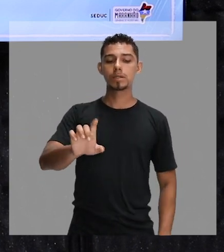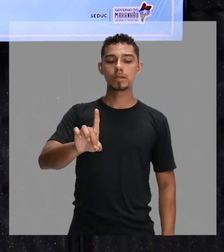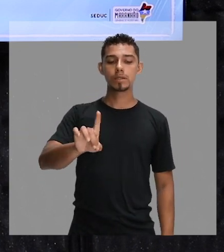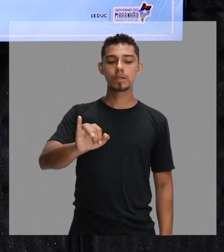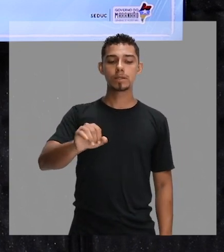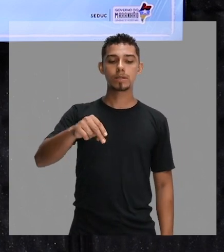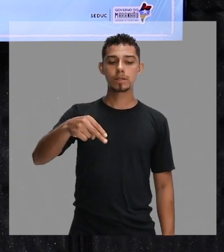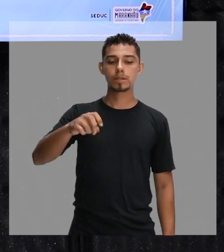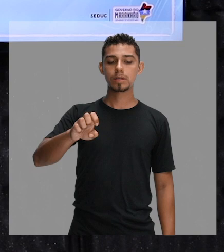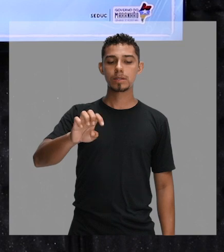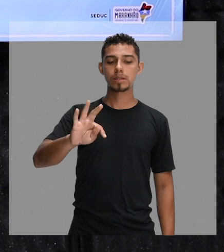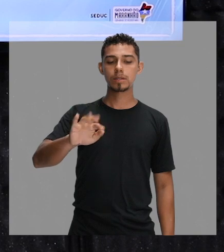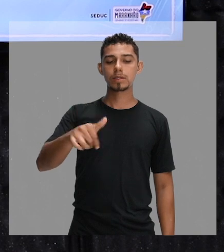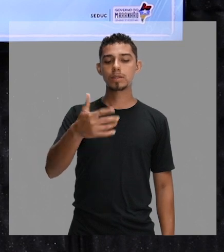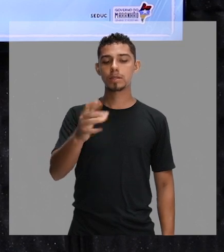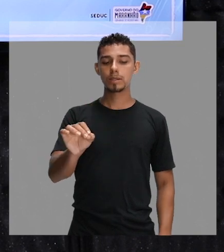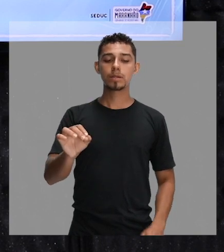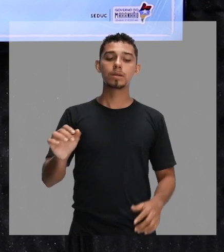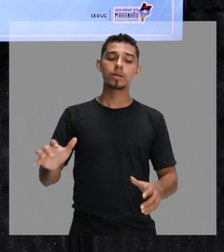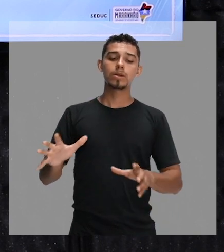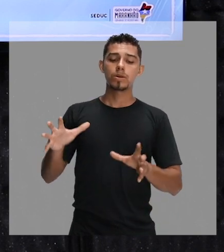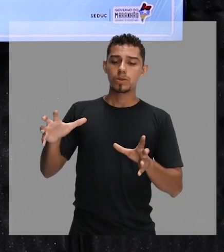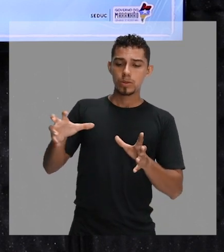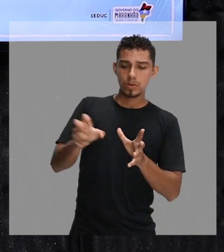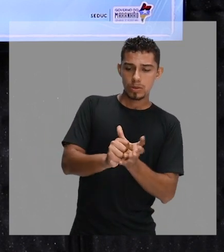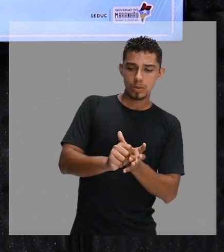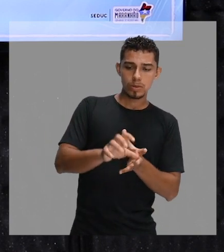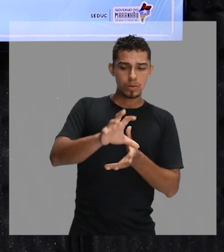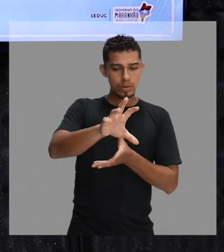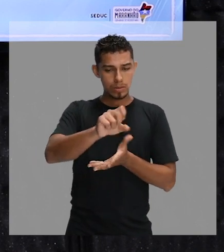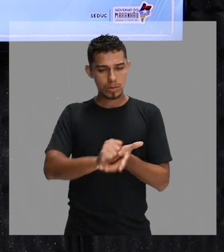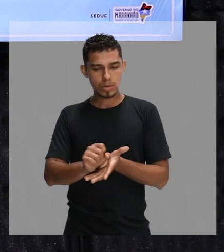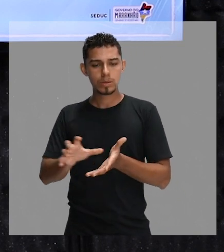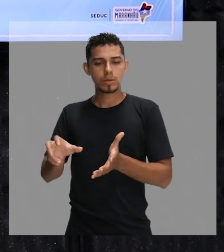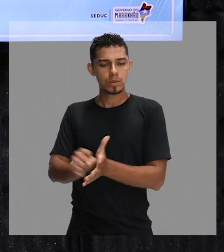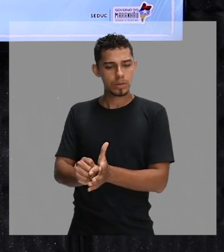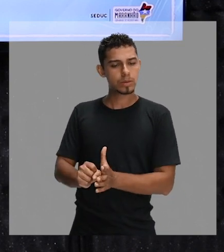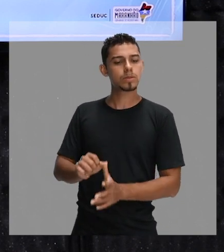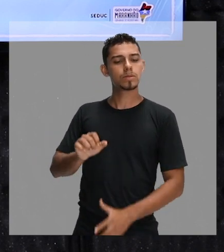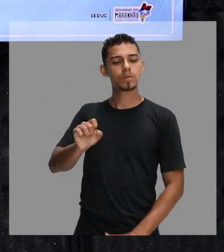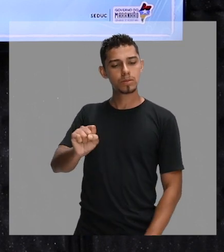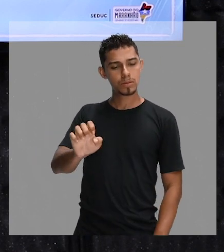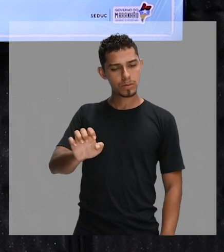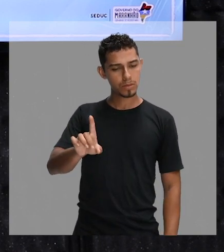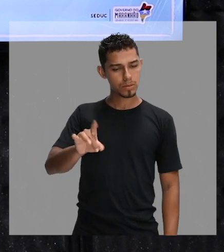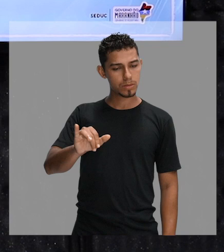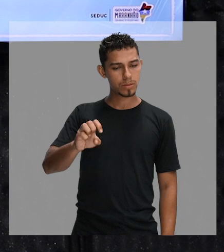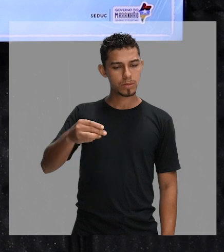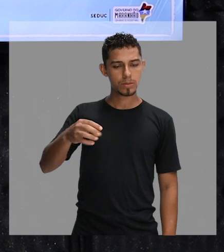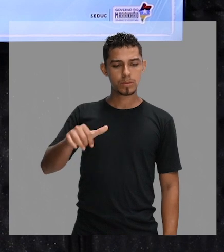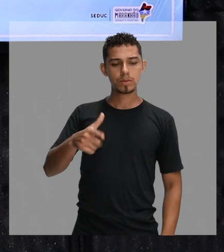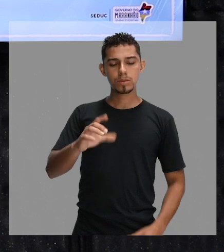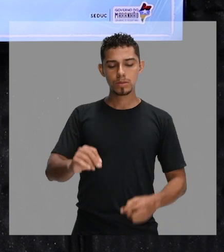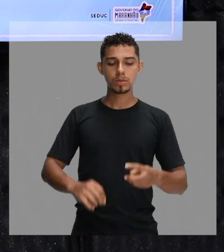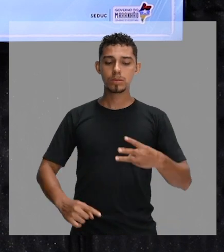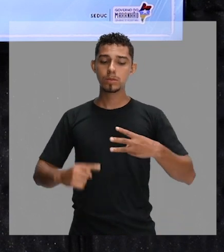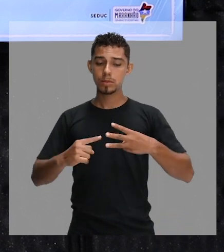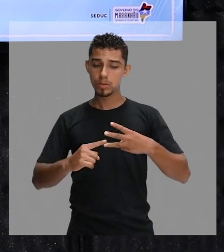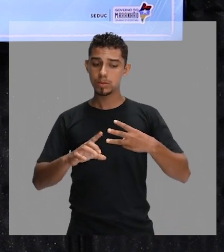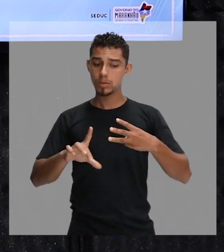os sedimentos, as partículas, elas se acumulam. É o processo de sedimentação. E as depressões são